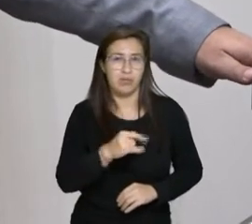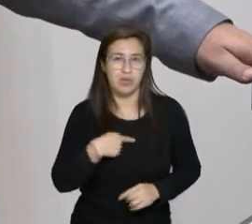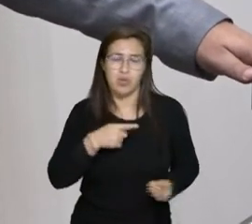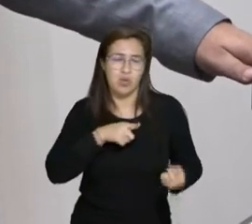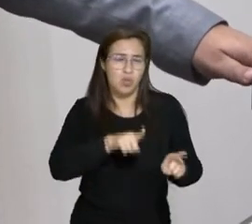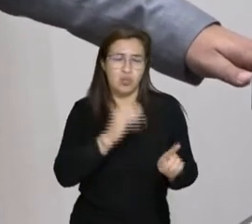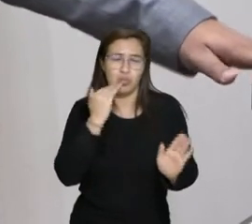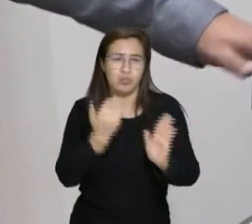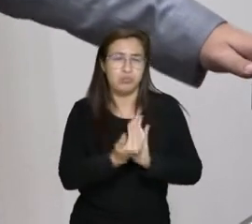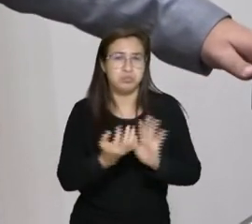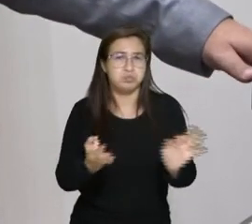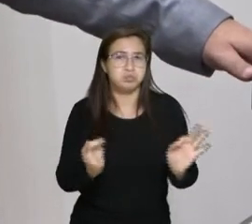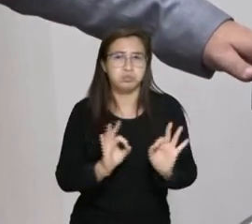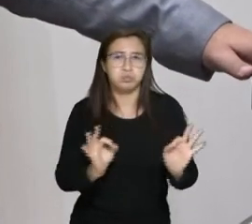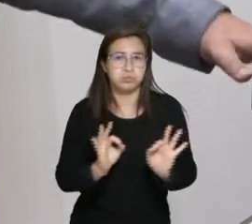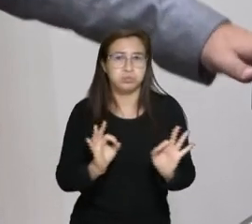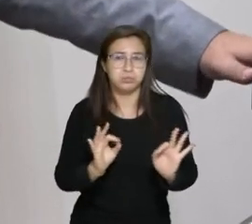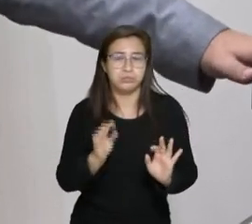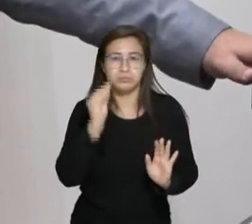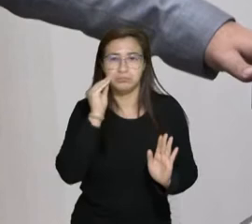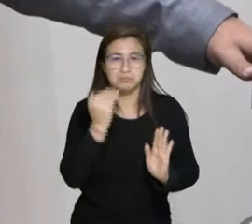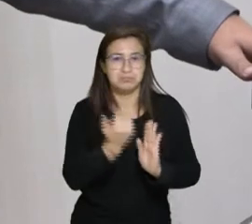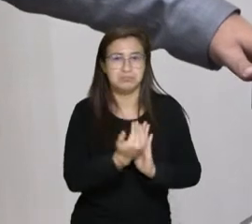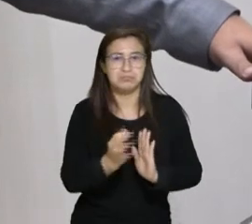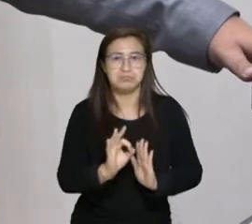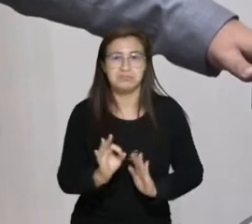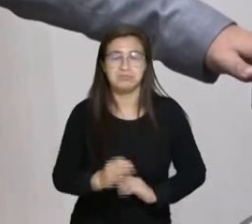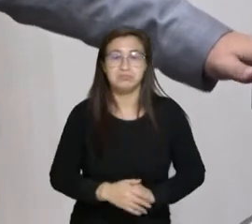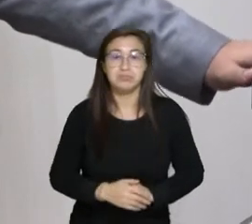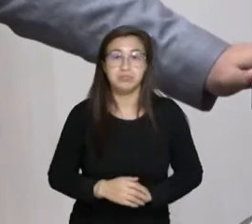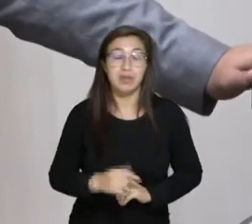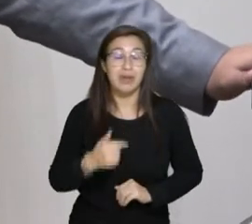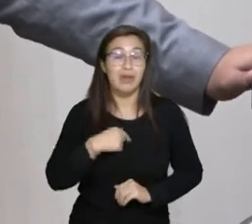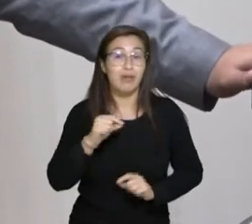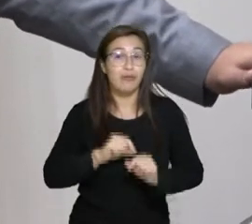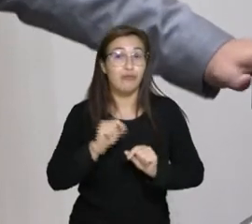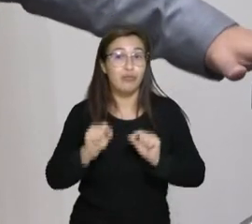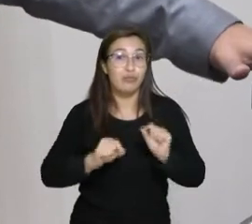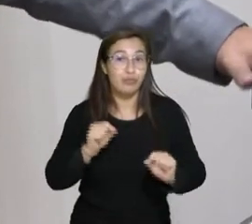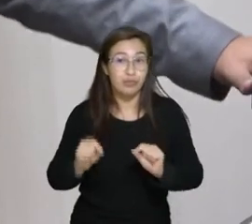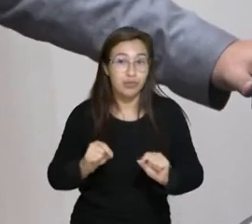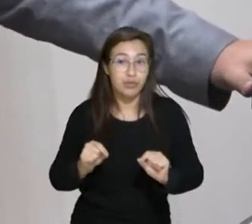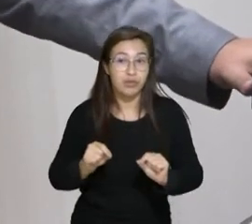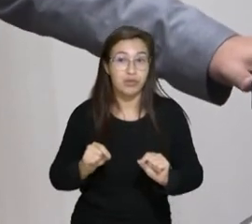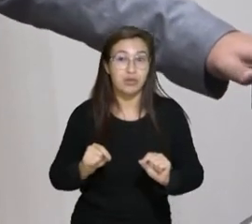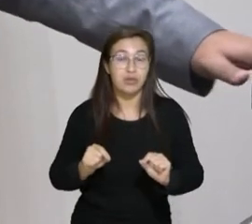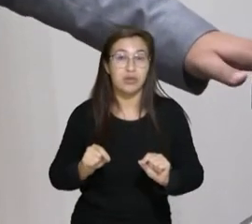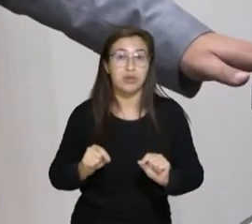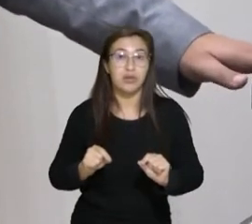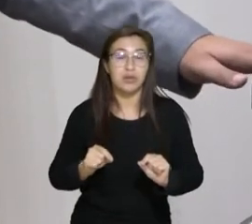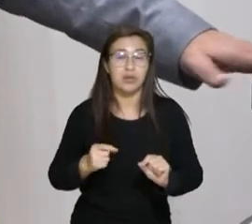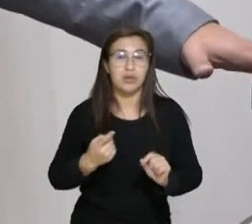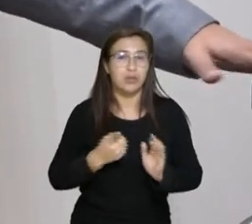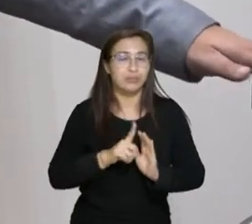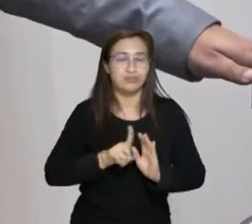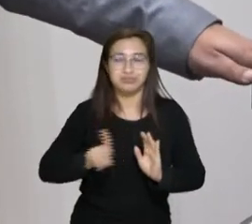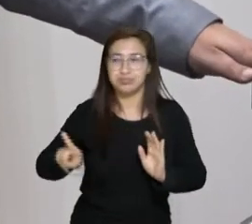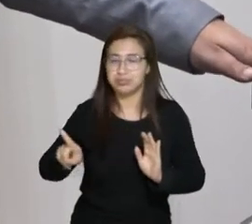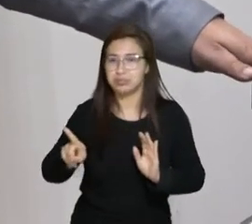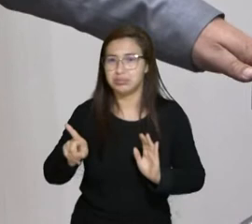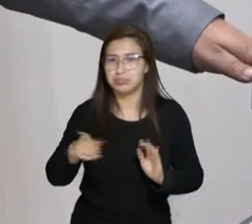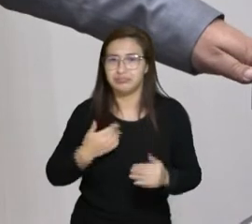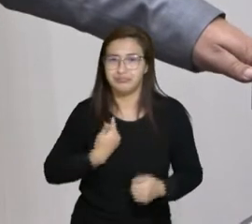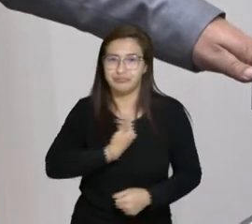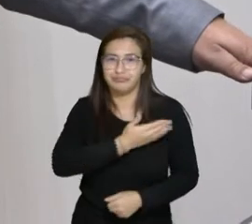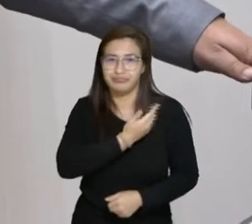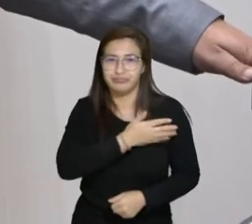à obedecer a redução de ICMS o que que eu fiz com isso aquilo que eu sempre fiz com esse governo desde costas desde ombros